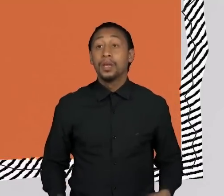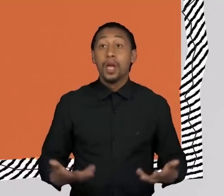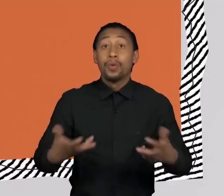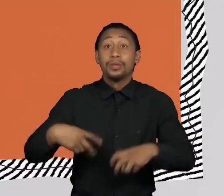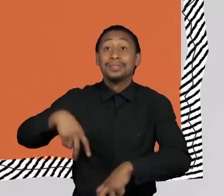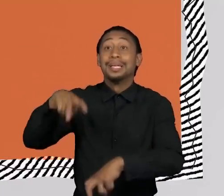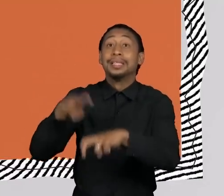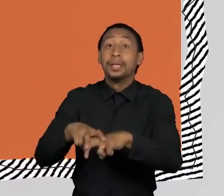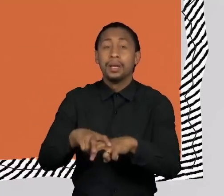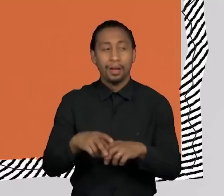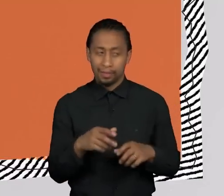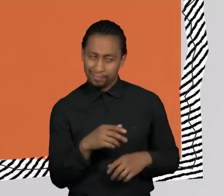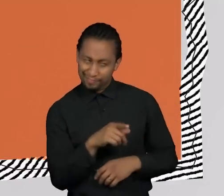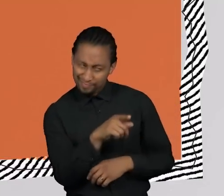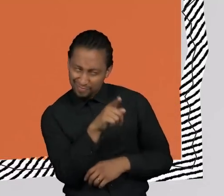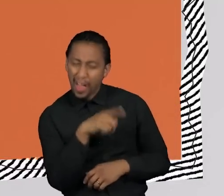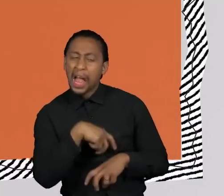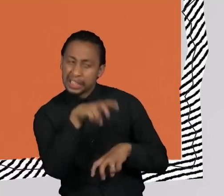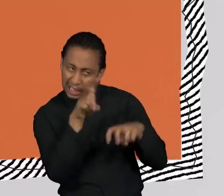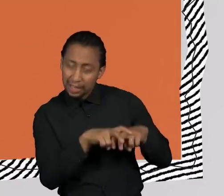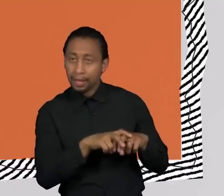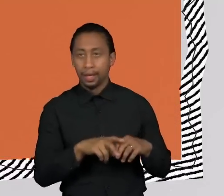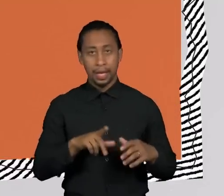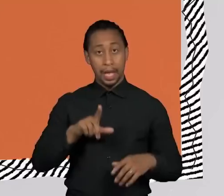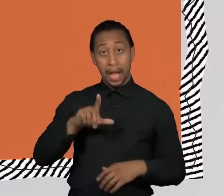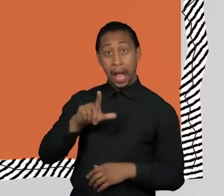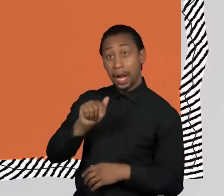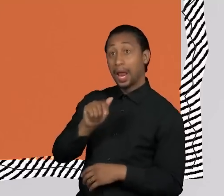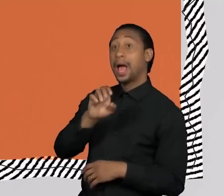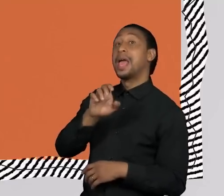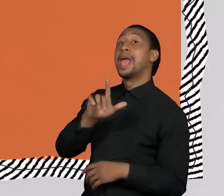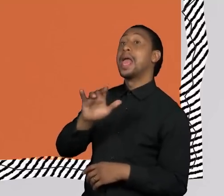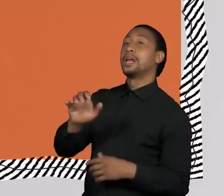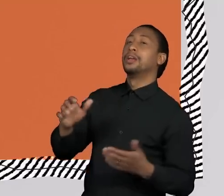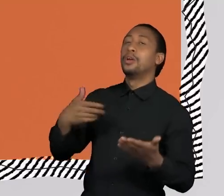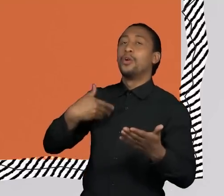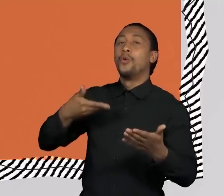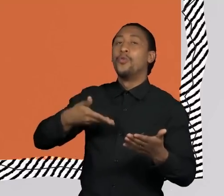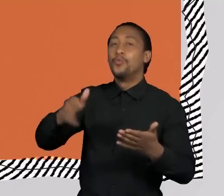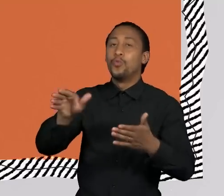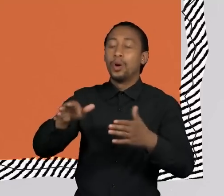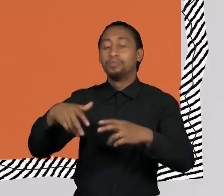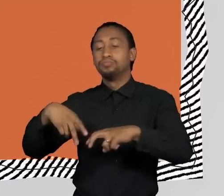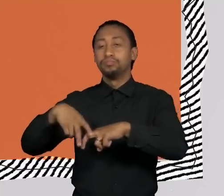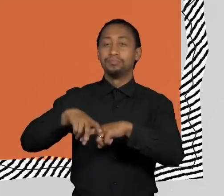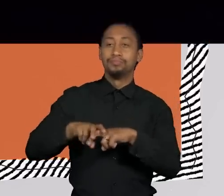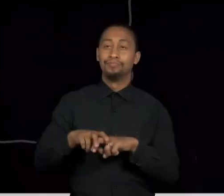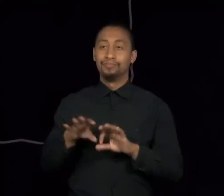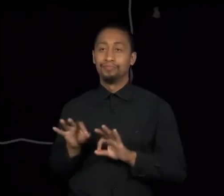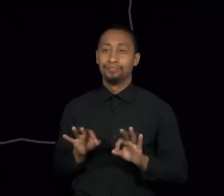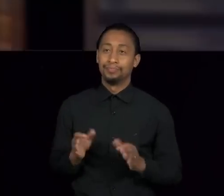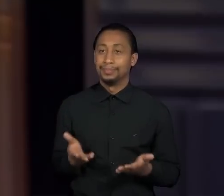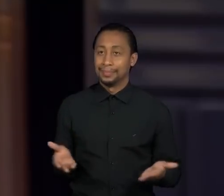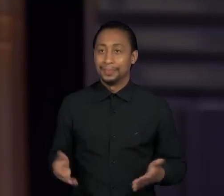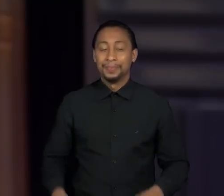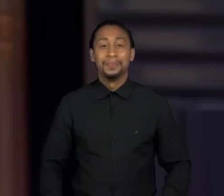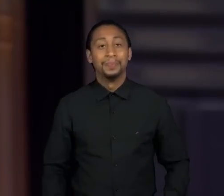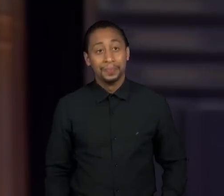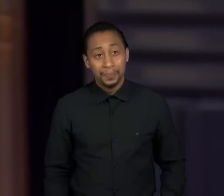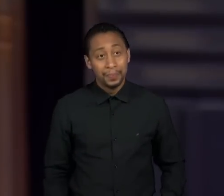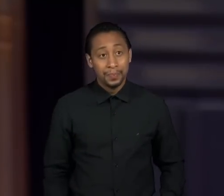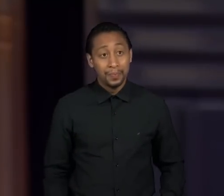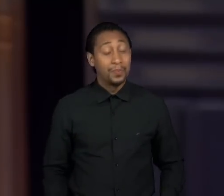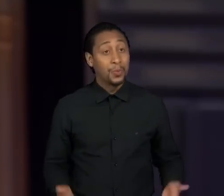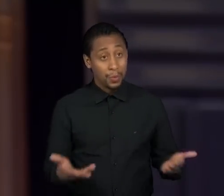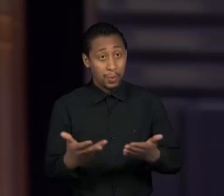sentar, velho. Vai sentar, né? Lá ele, vou me aconchegar num lugar aqui. Hoje, você